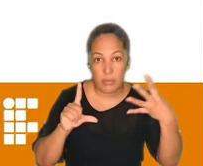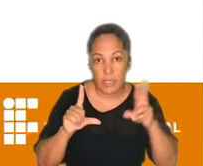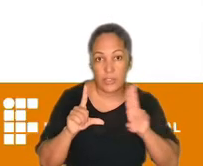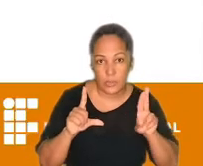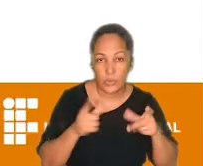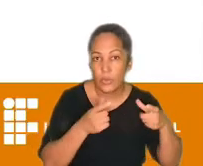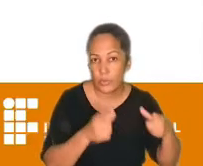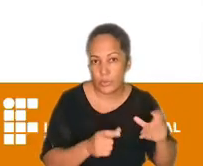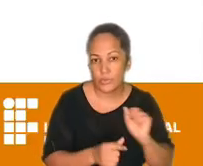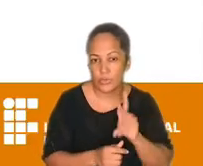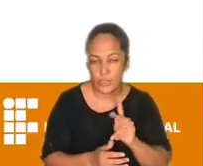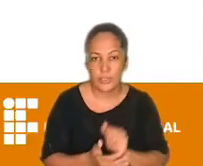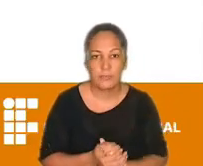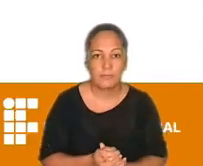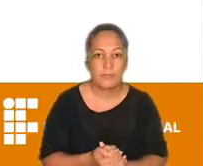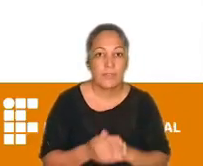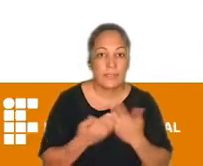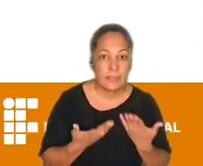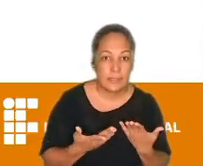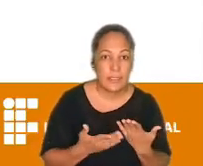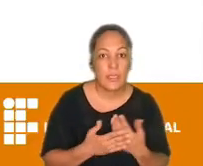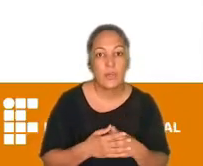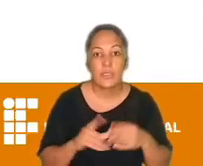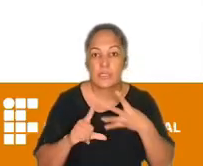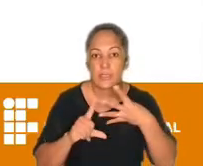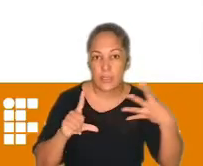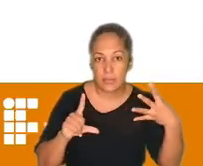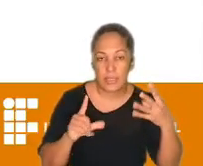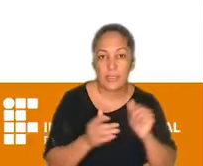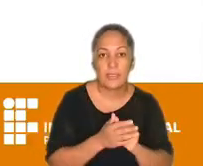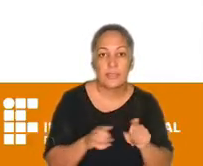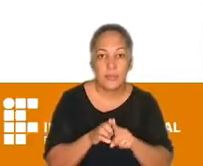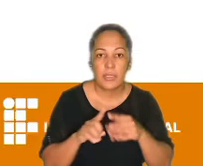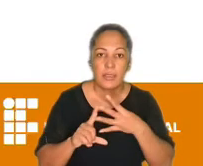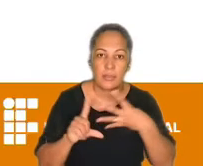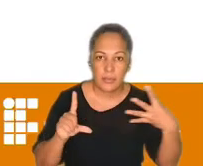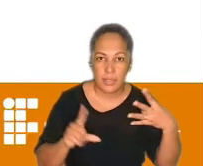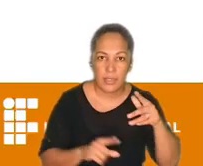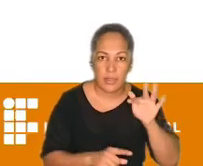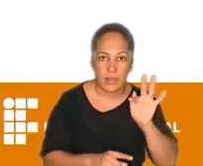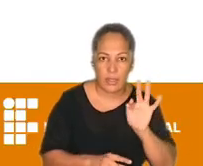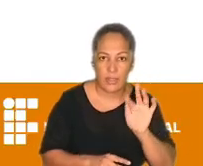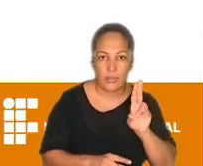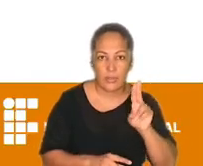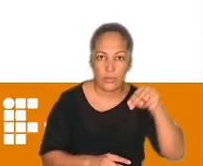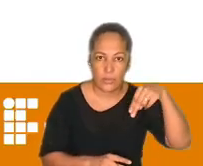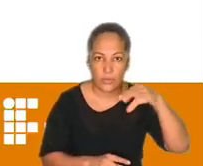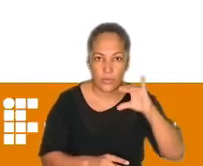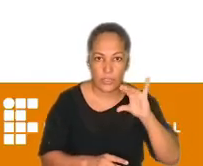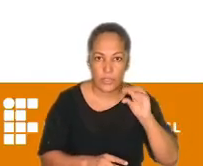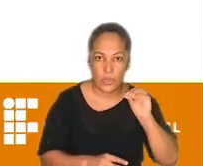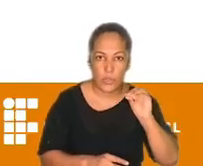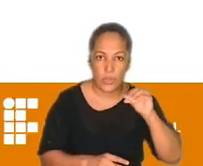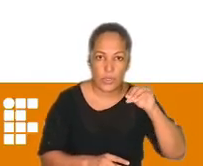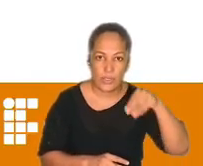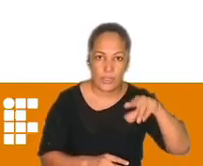ok? Essa tabela setor está relacionada com a tabela funcionário. Na tabela funcionário existem vários atributos simples e o atributo identificador, que é o